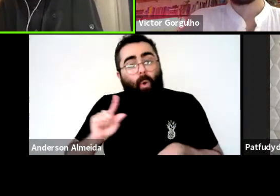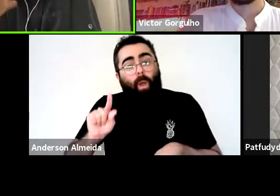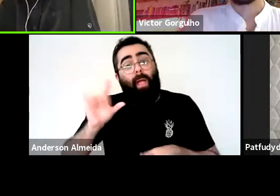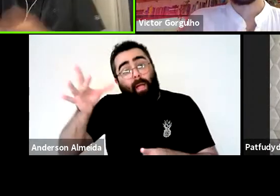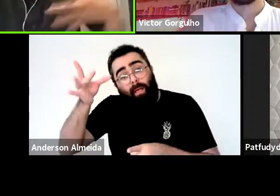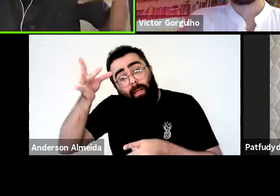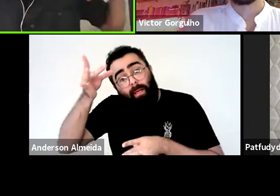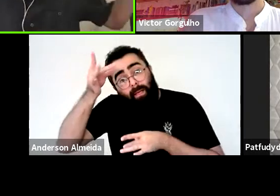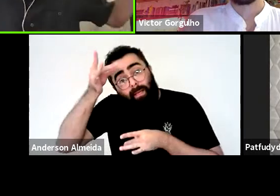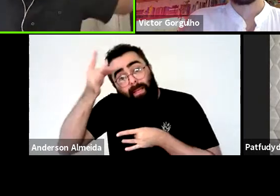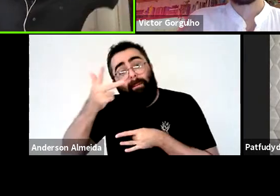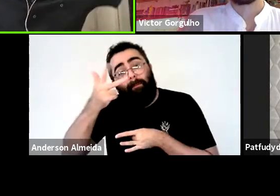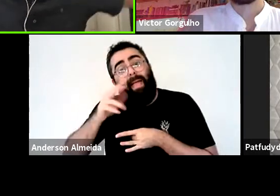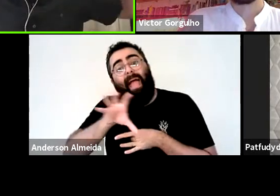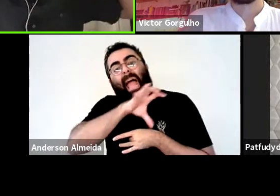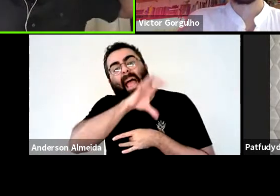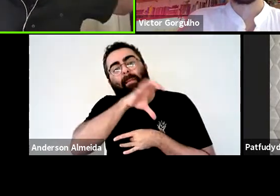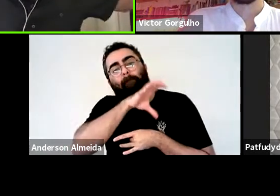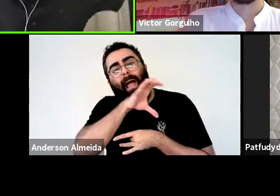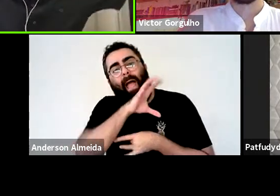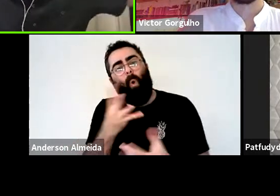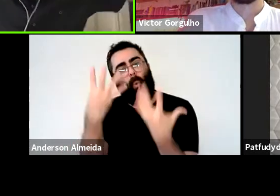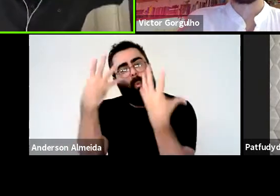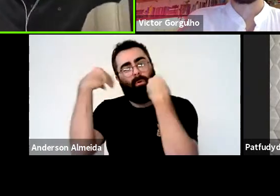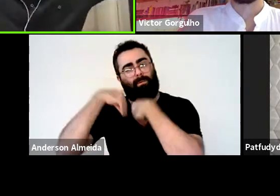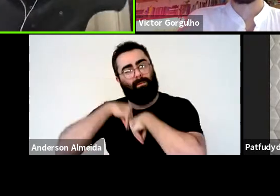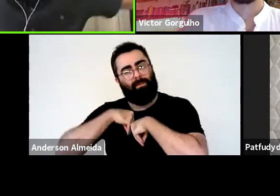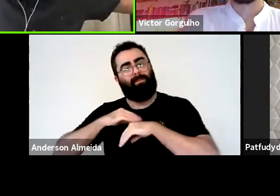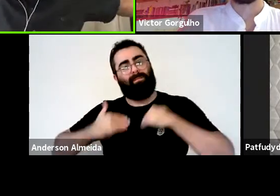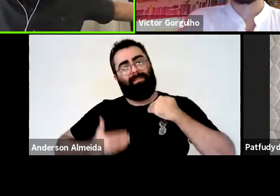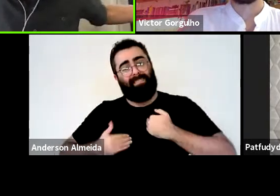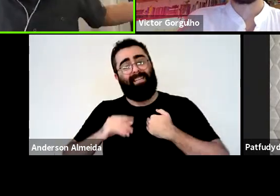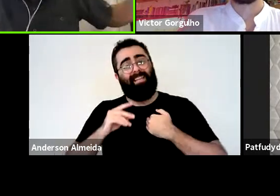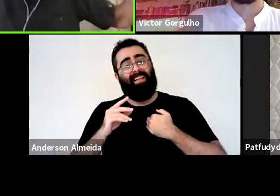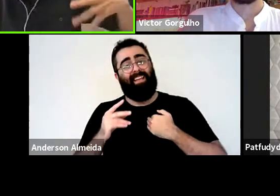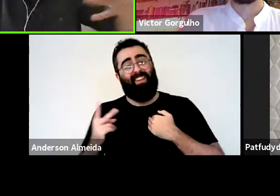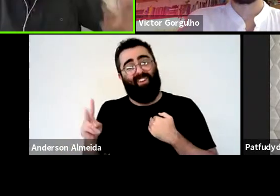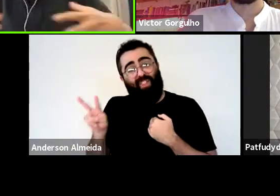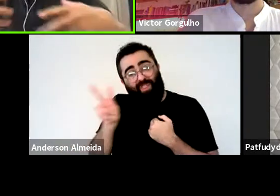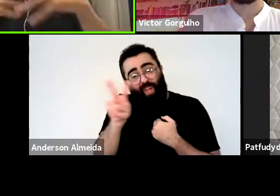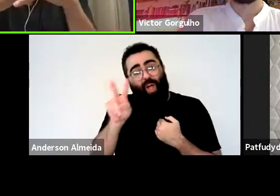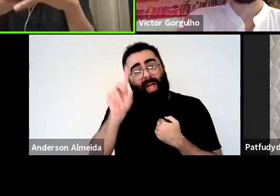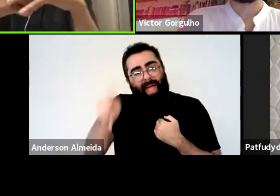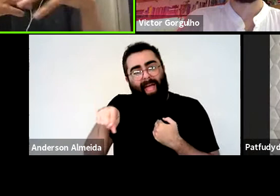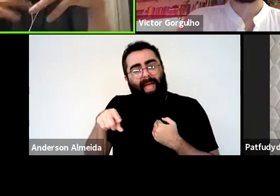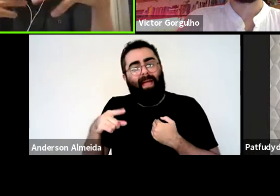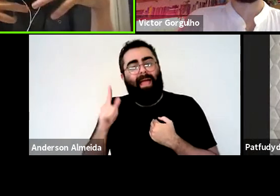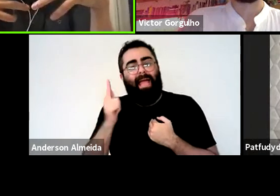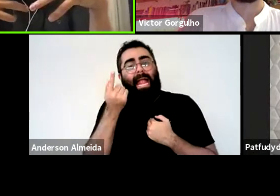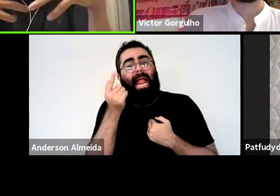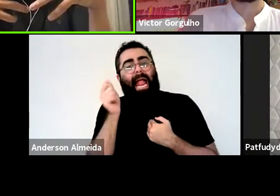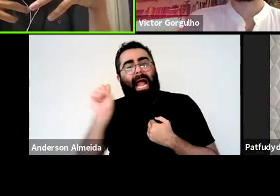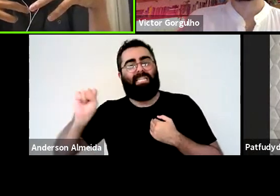via daquilo que vocês, dos gases que saem de vocês todos, né? E ao mesmo tempo,